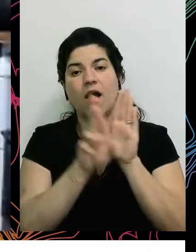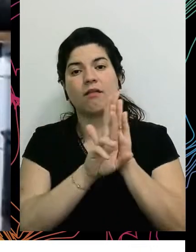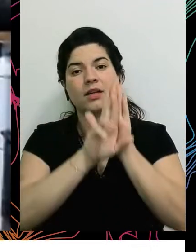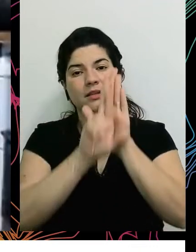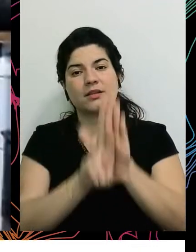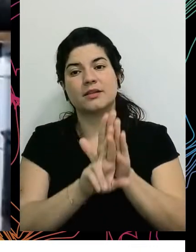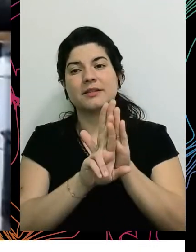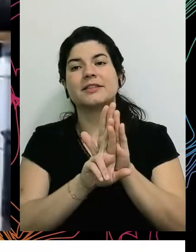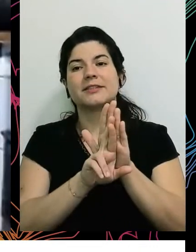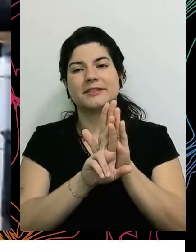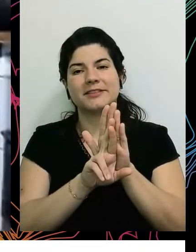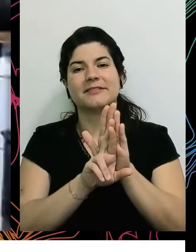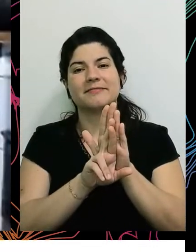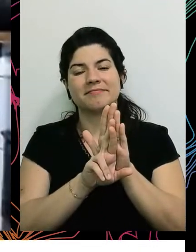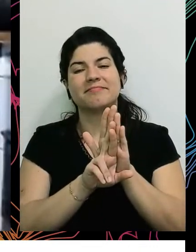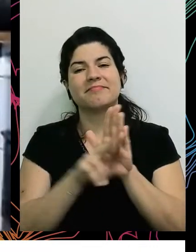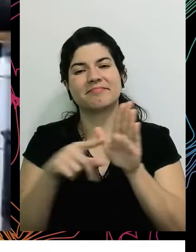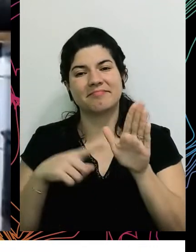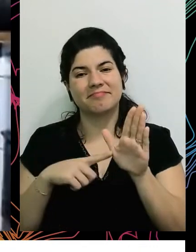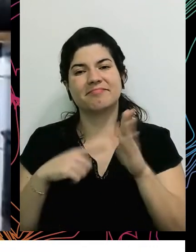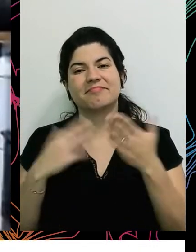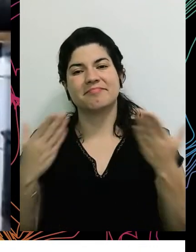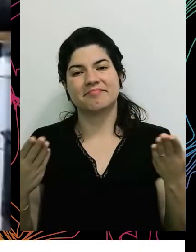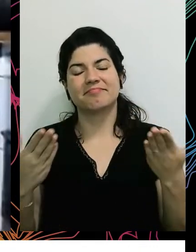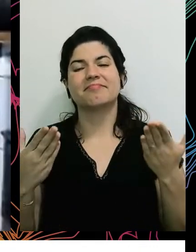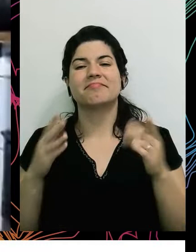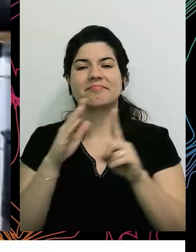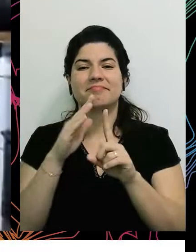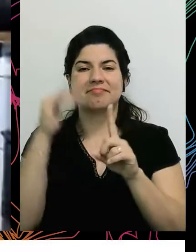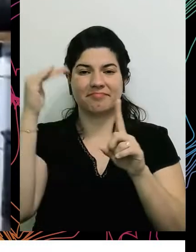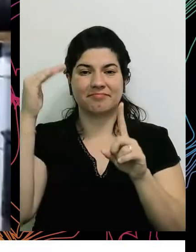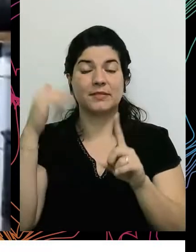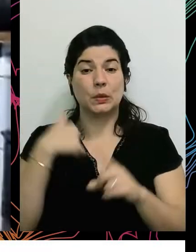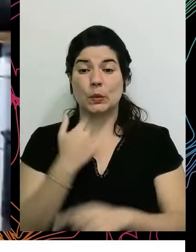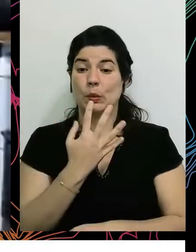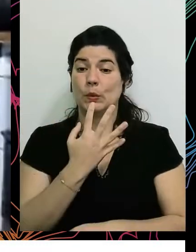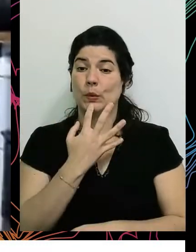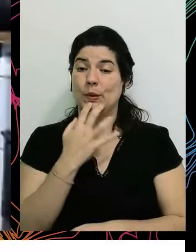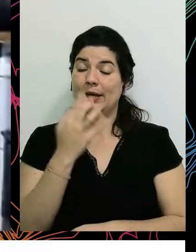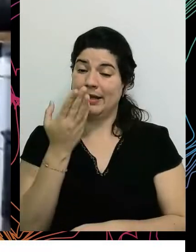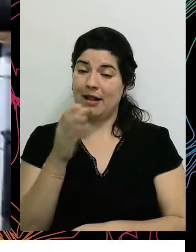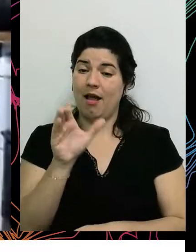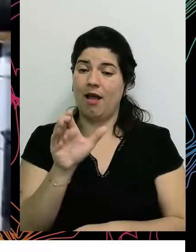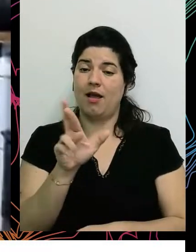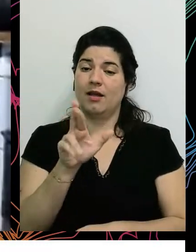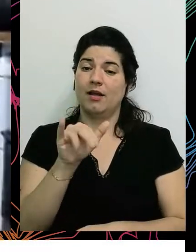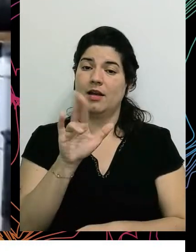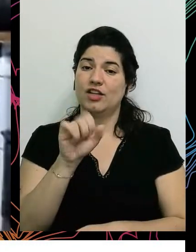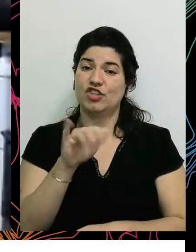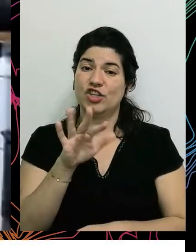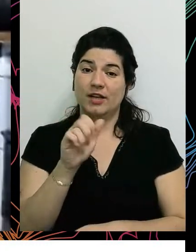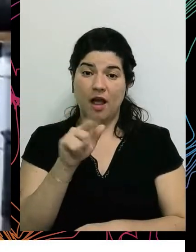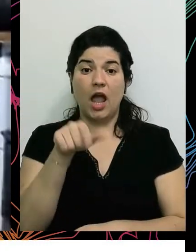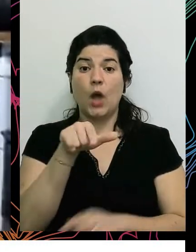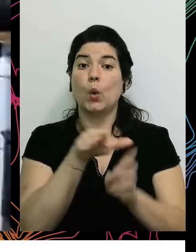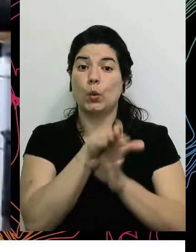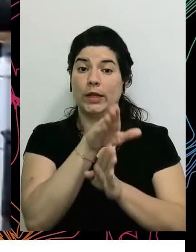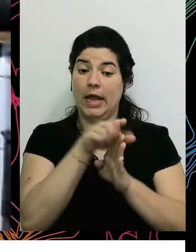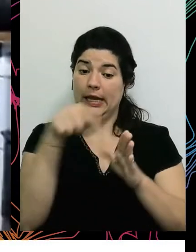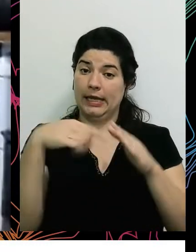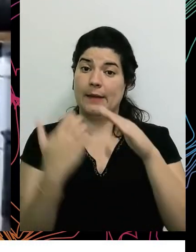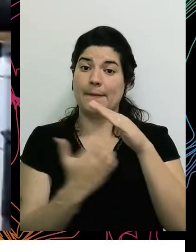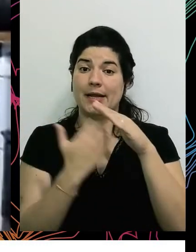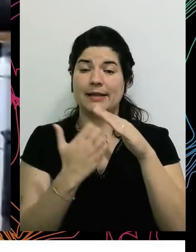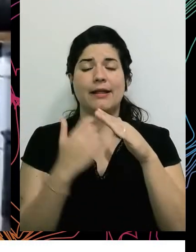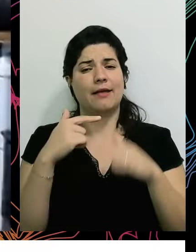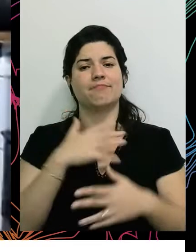já conheci a Cristina já de nome, por ser uma conselheira aqui da empresa. Então, é realmente um